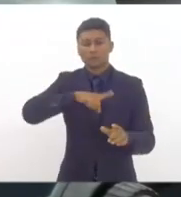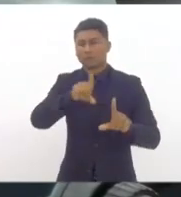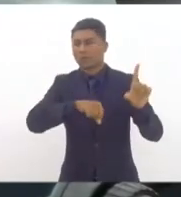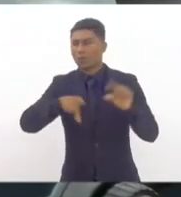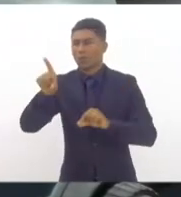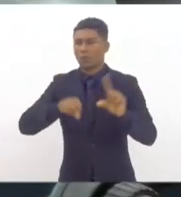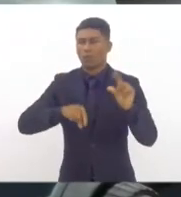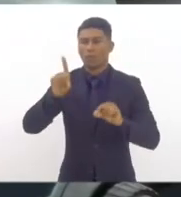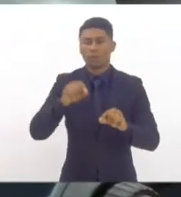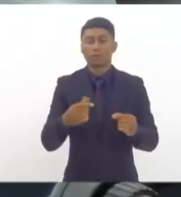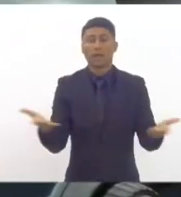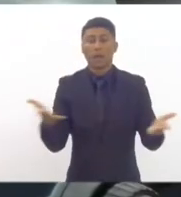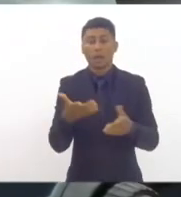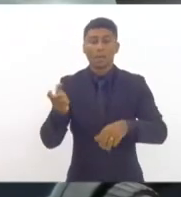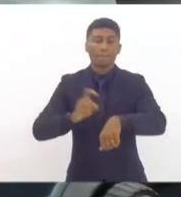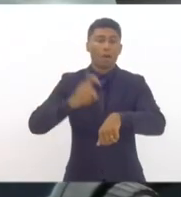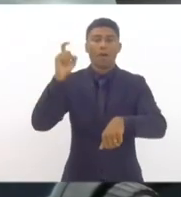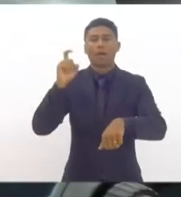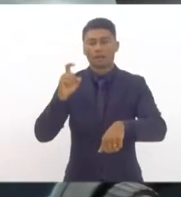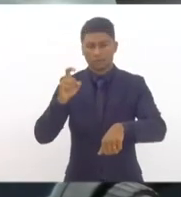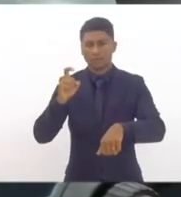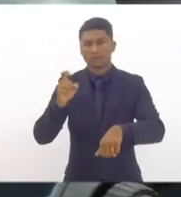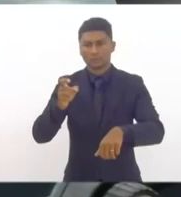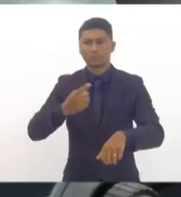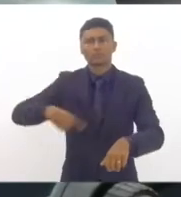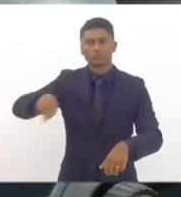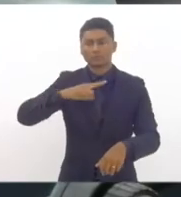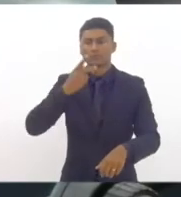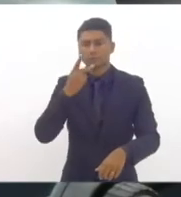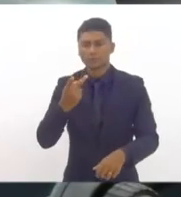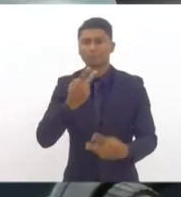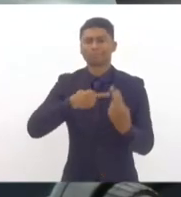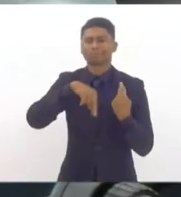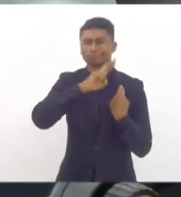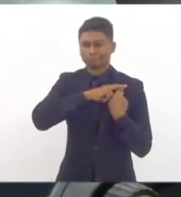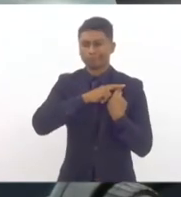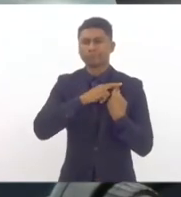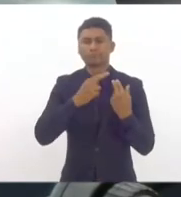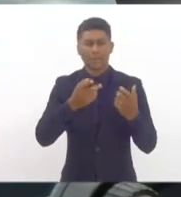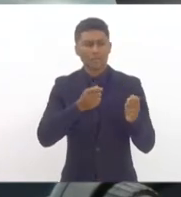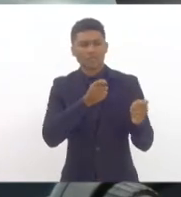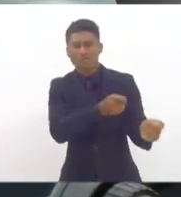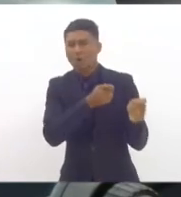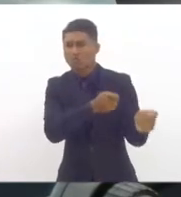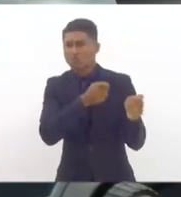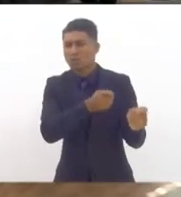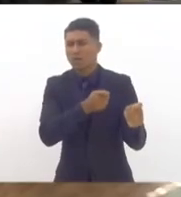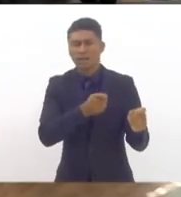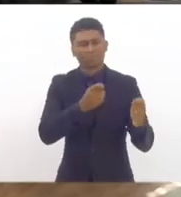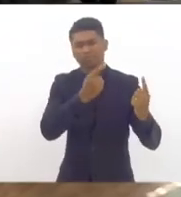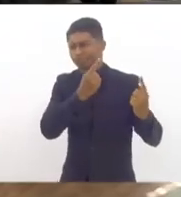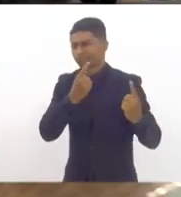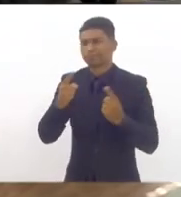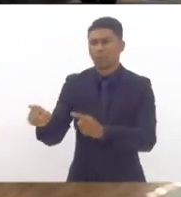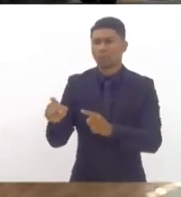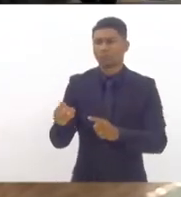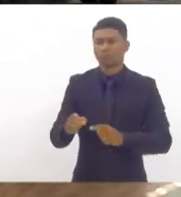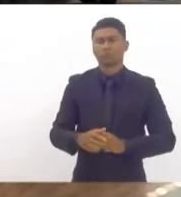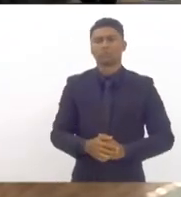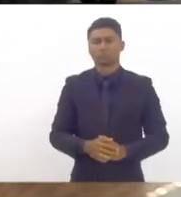E, nesse momento, estamos reafirmando o nosso compromisso de prevenção e combate à tortura.